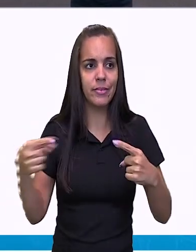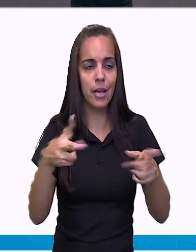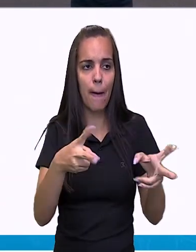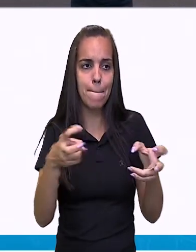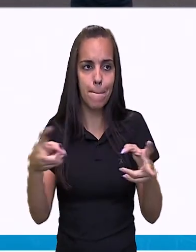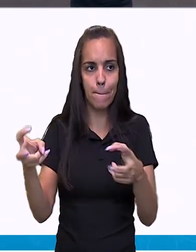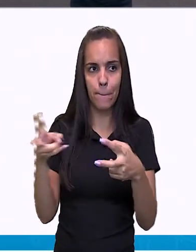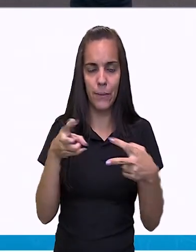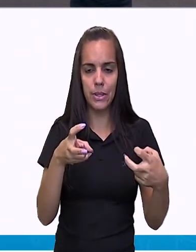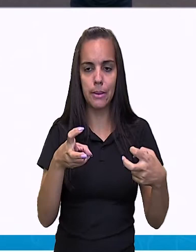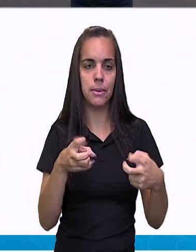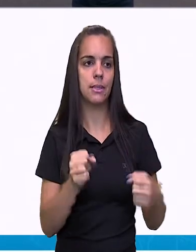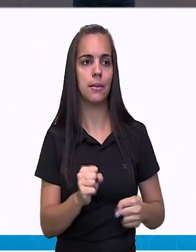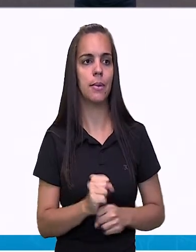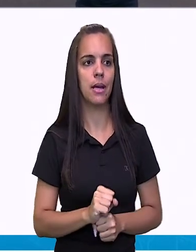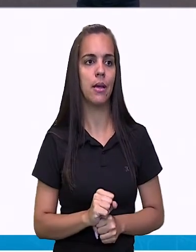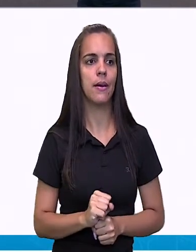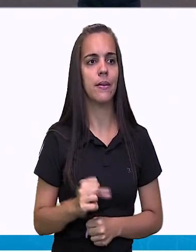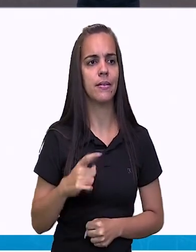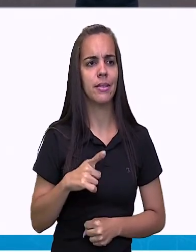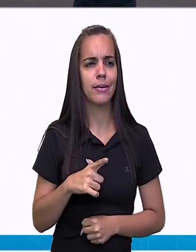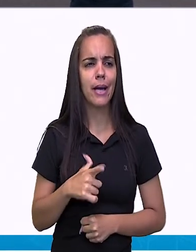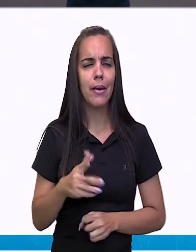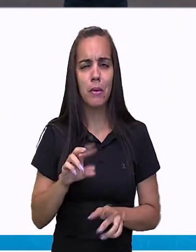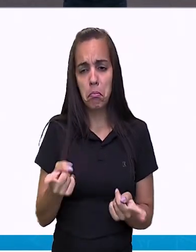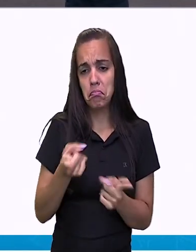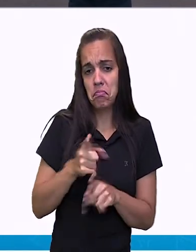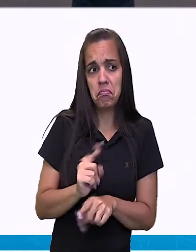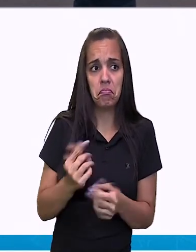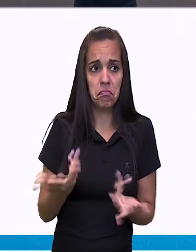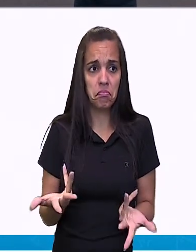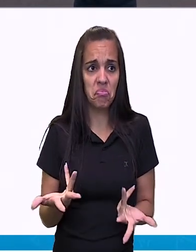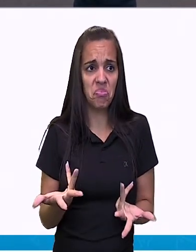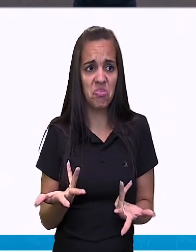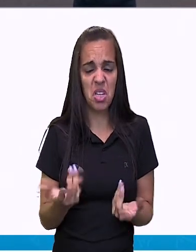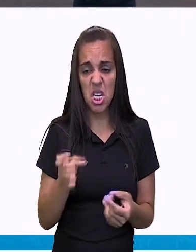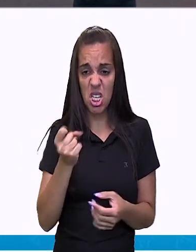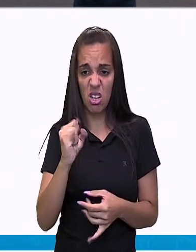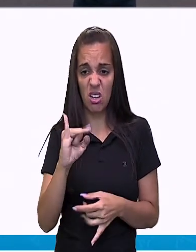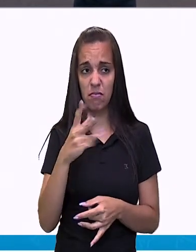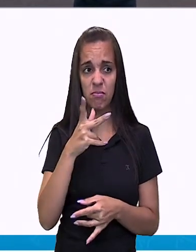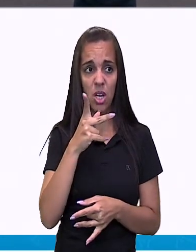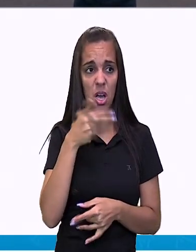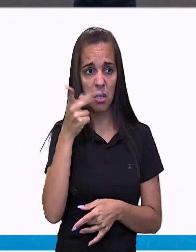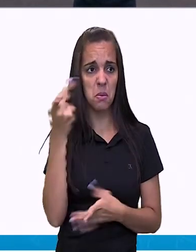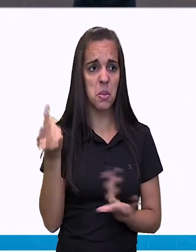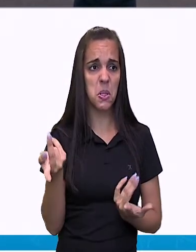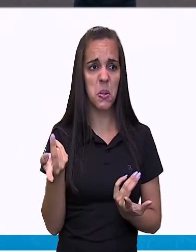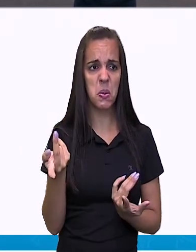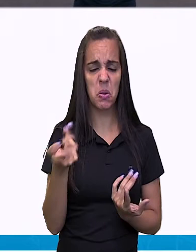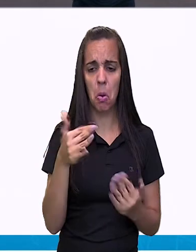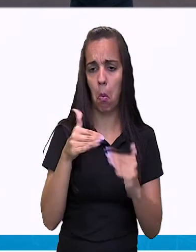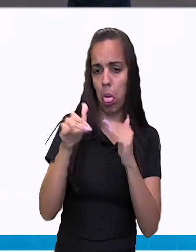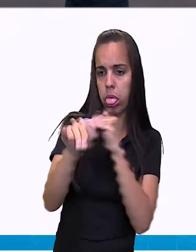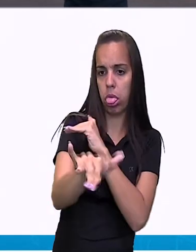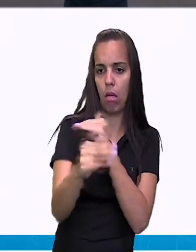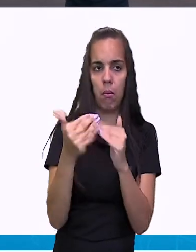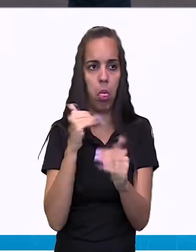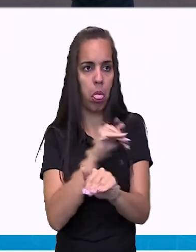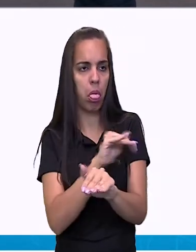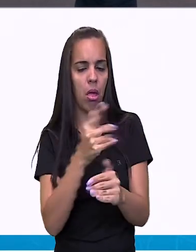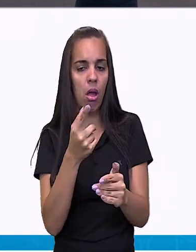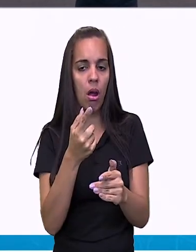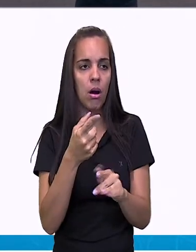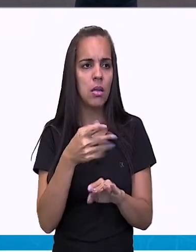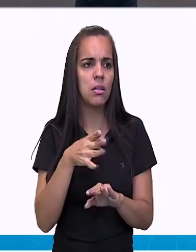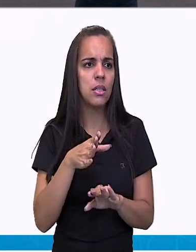posições antagônicas, né? Caso contrário, se os participantes estivessem ali todos em acordo, não haveria lugar